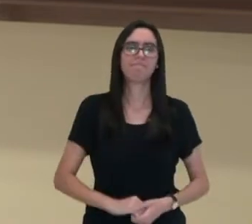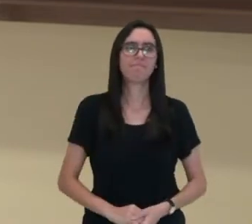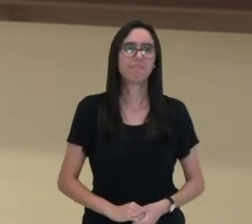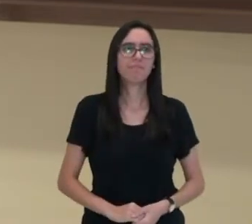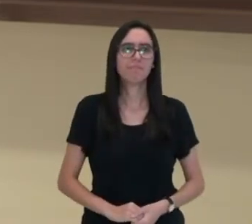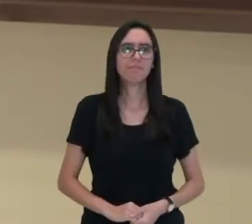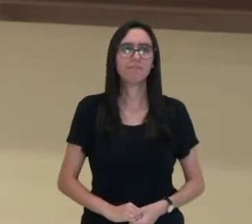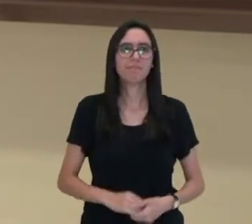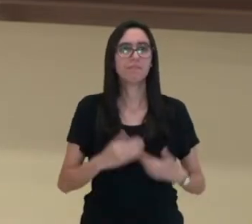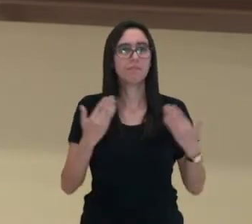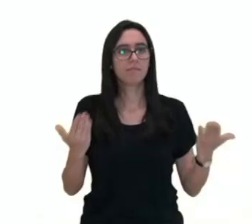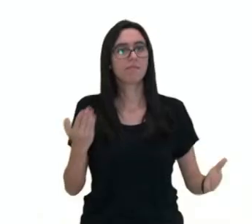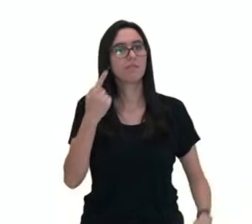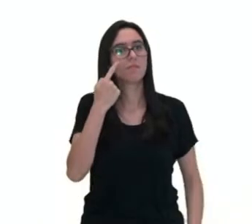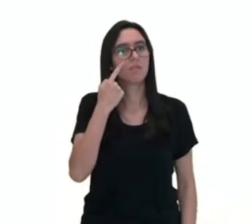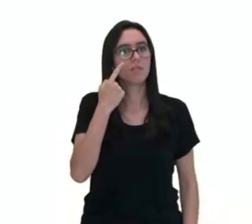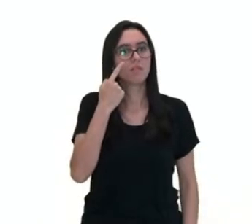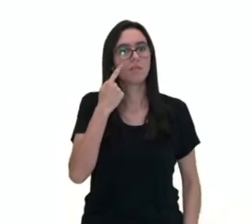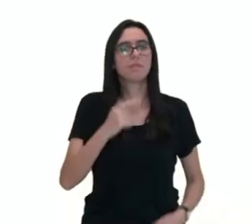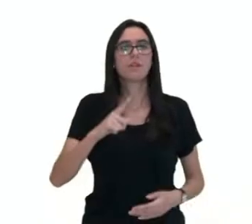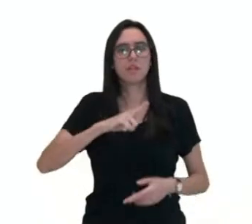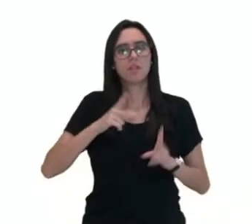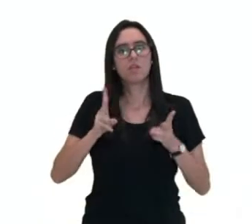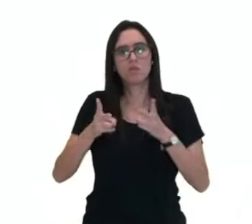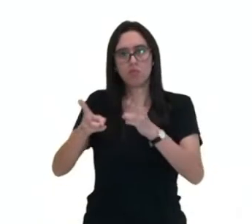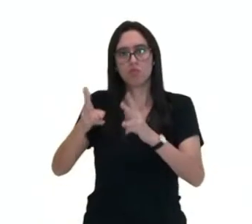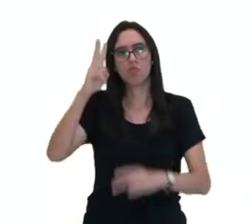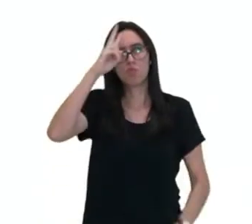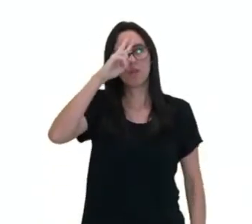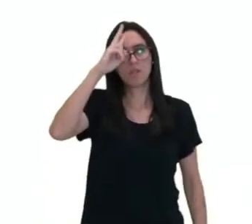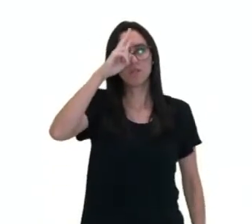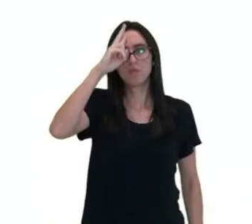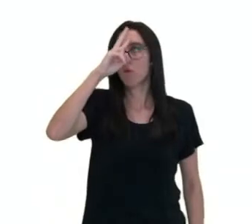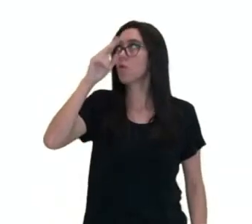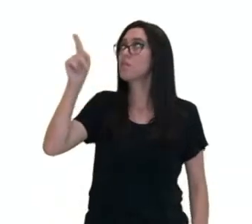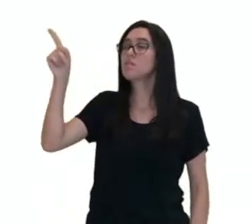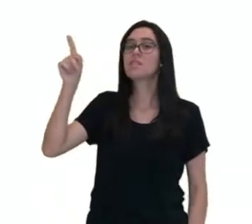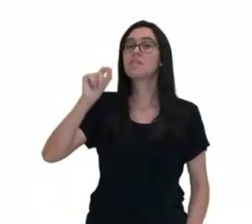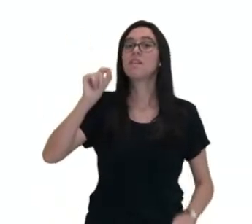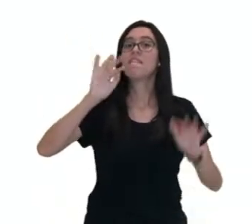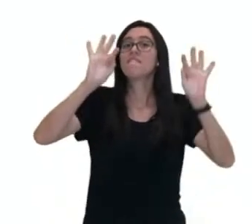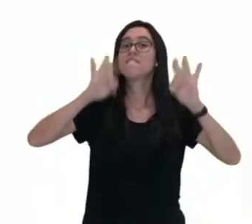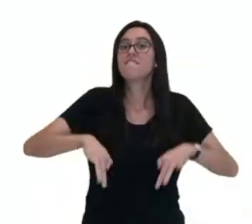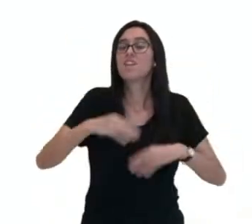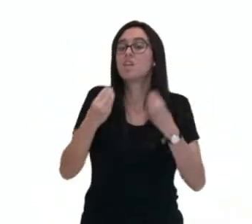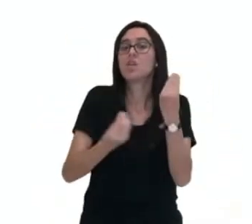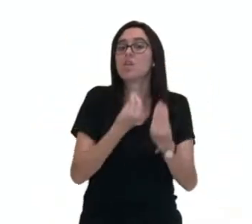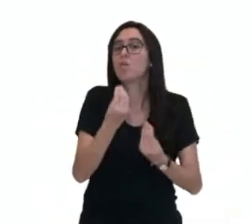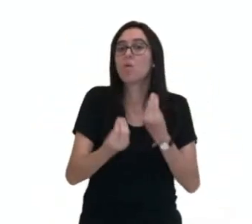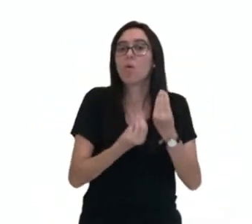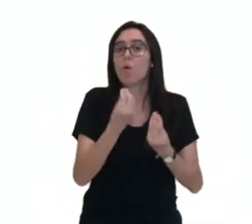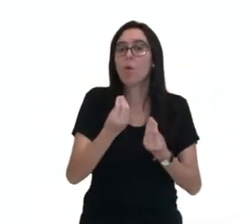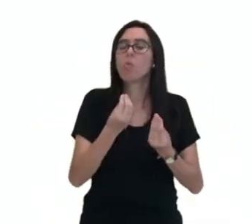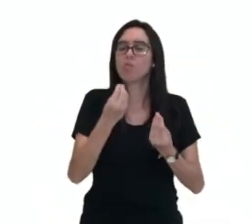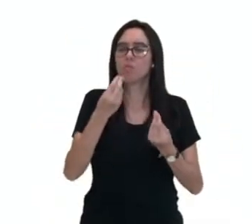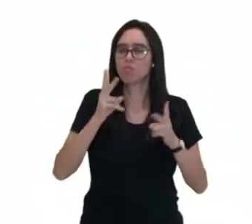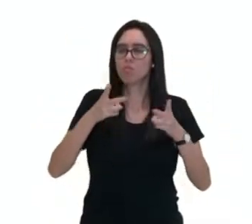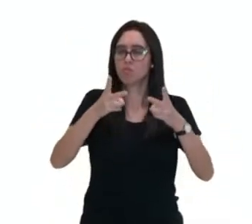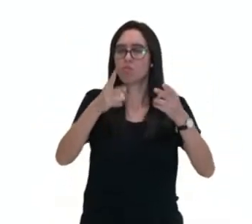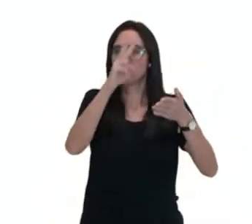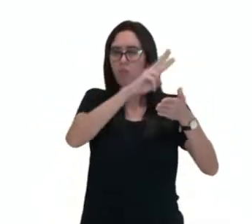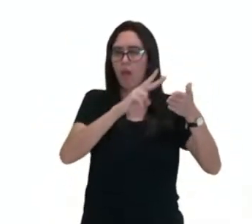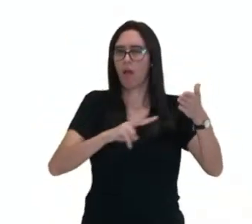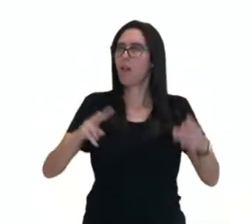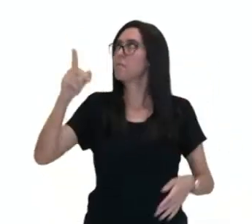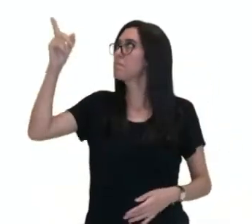vejam, aqui a gente continua agora para ver como que se dá o desfecho desse conto. Então convido vocês para continuar a leitura